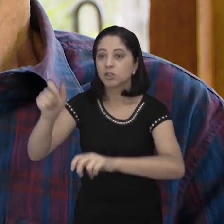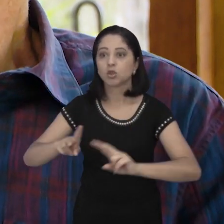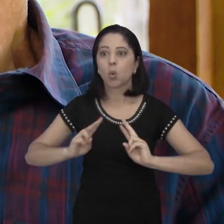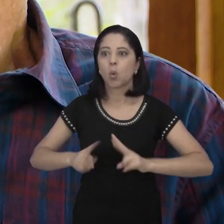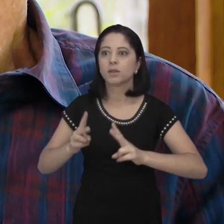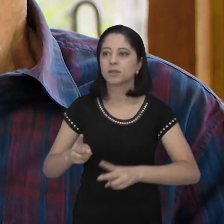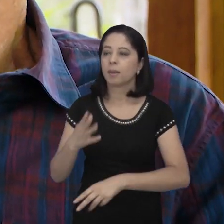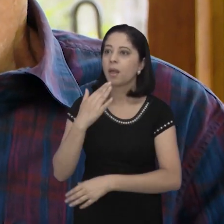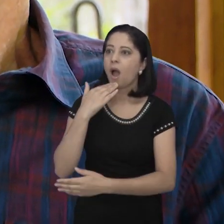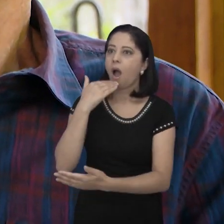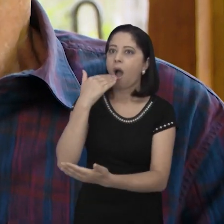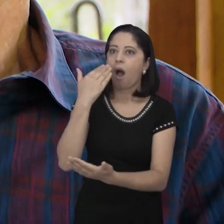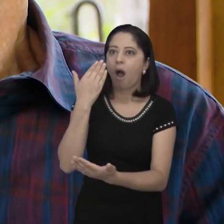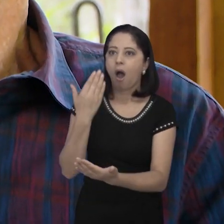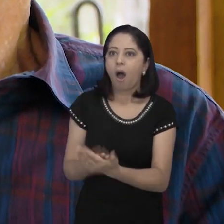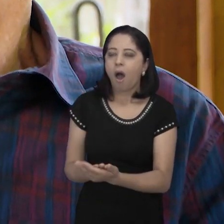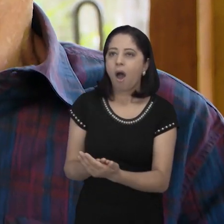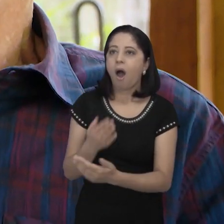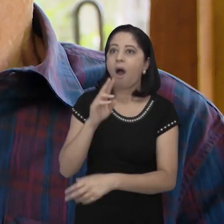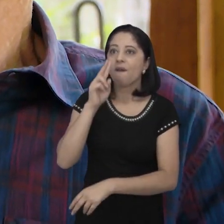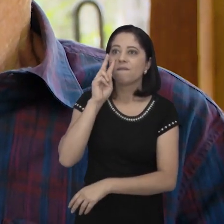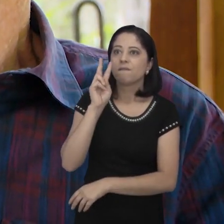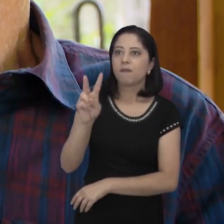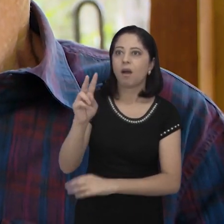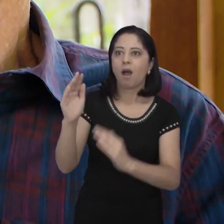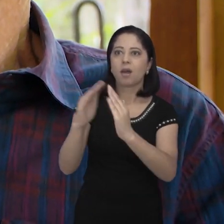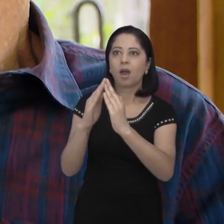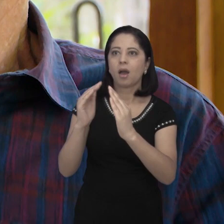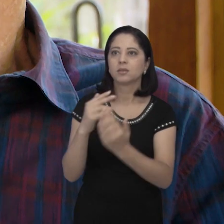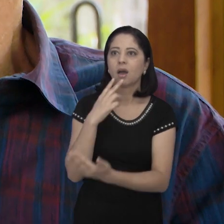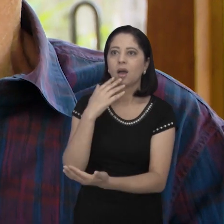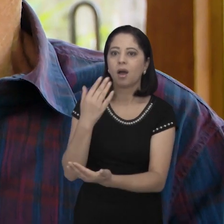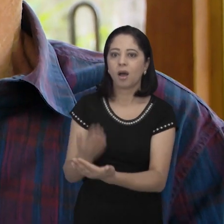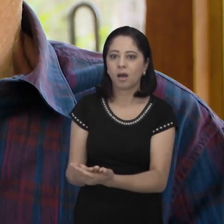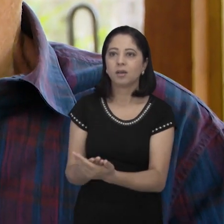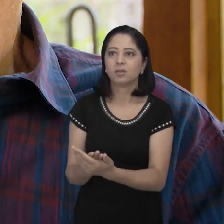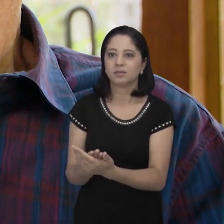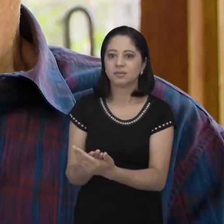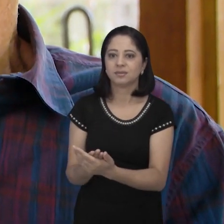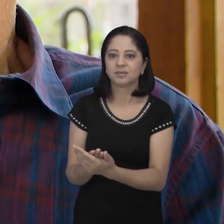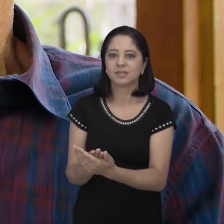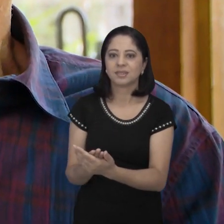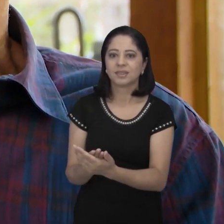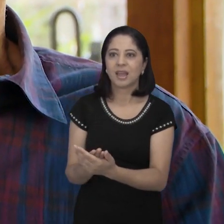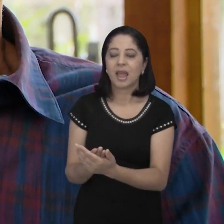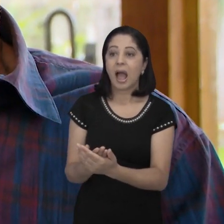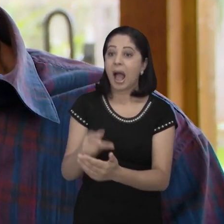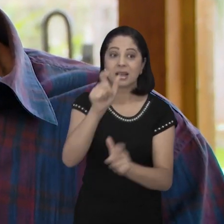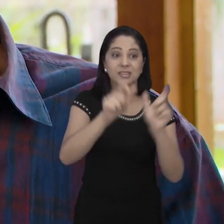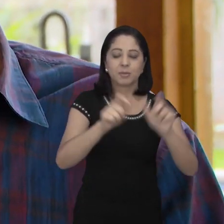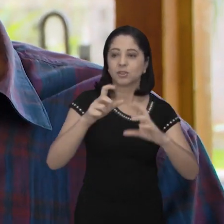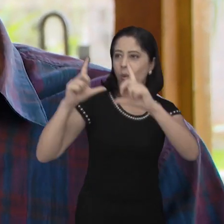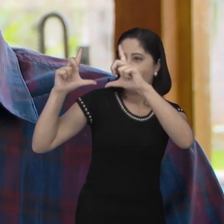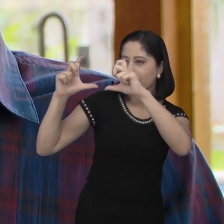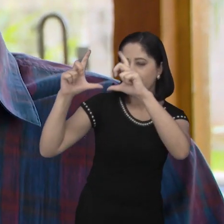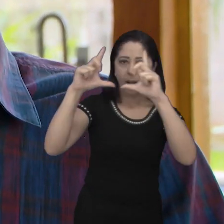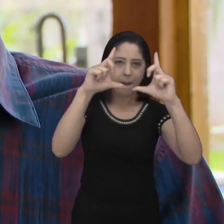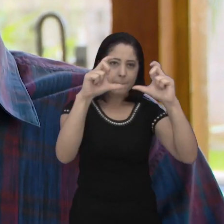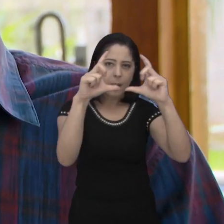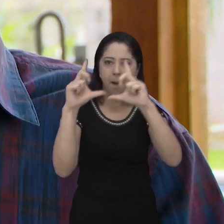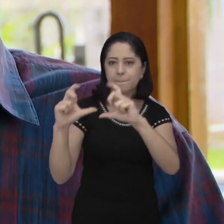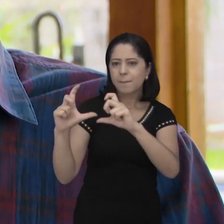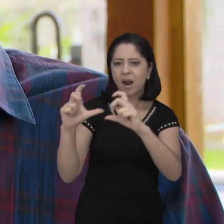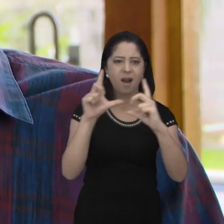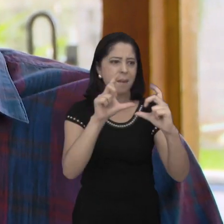todos sempre ficaram assim extasiados. Eu me lembro, o pessoal vinha aqui nos eventos e ficava